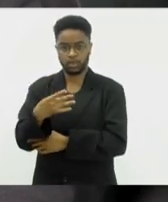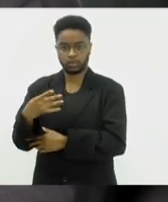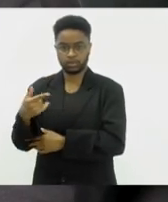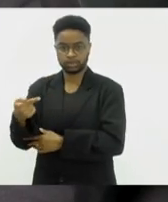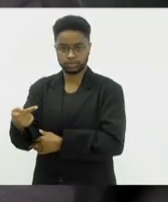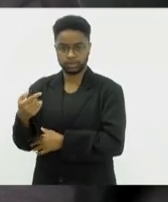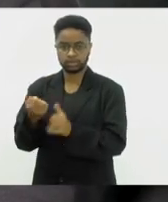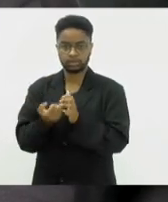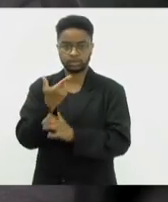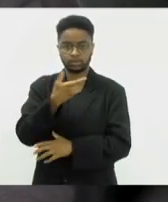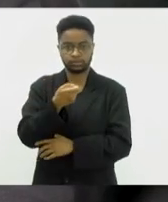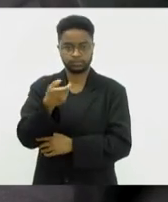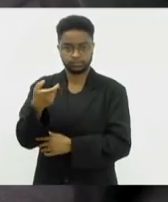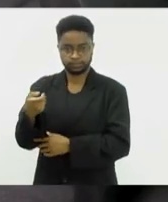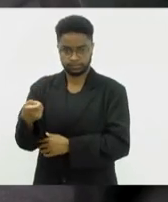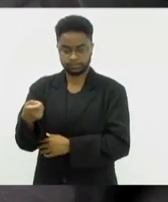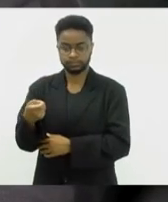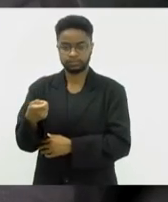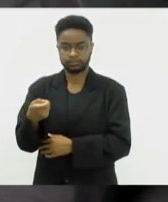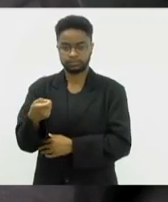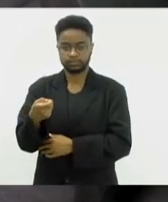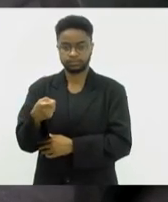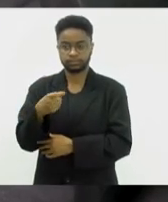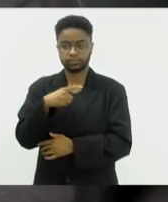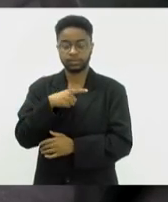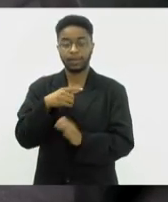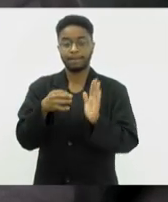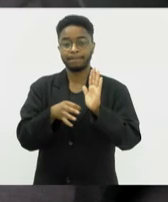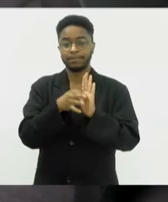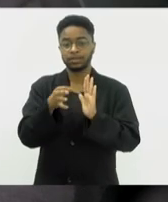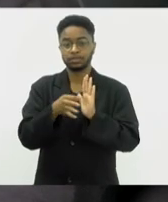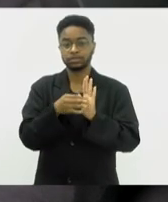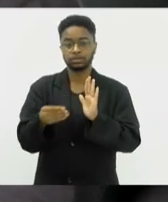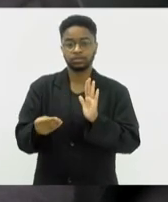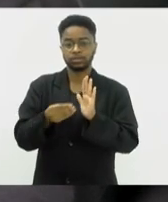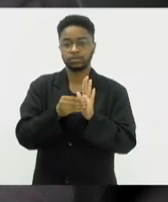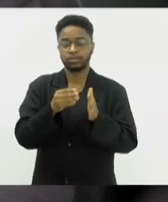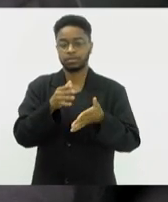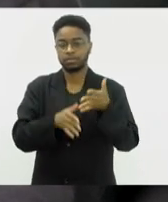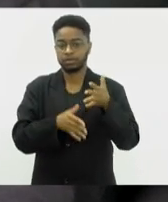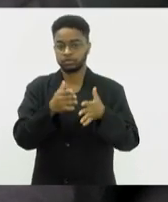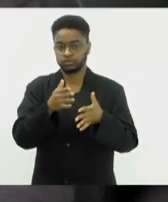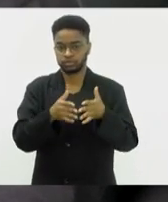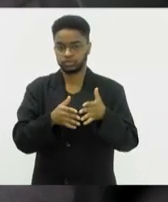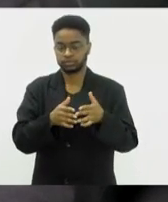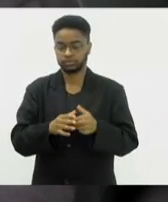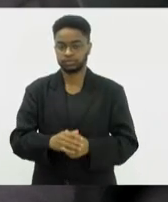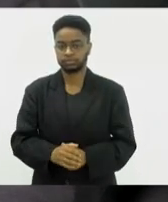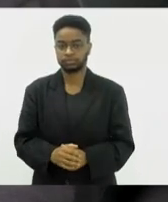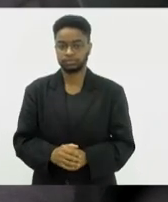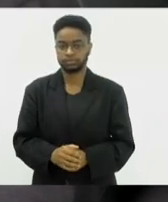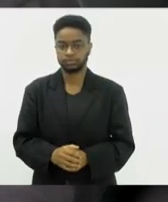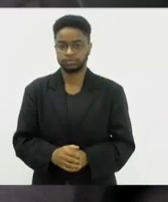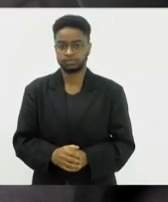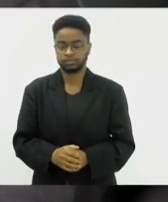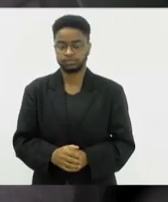2447 de 2020, recebeu parecer pela prejudicabilidade.